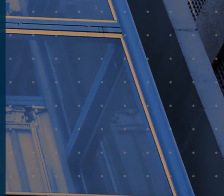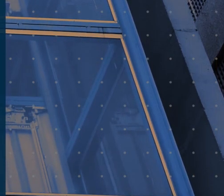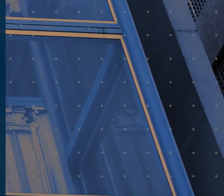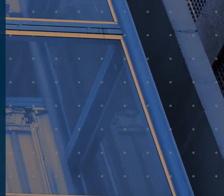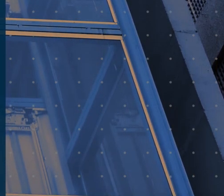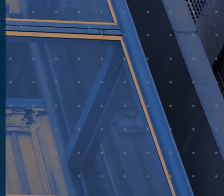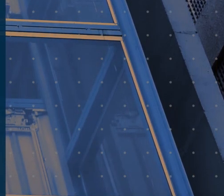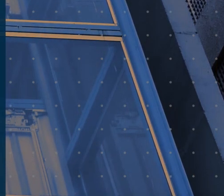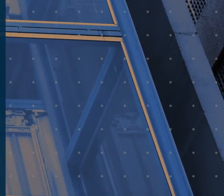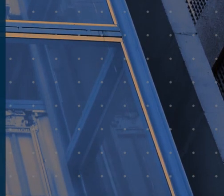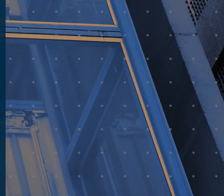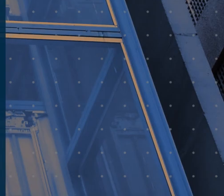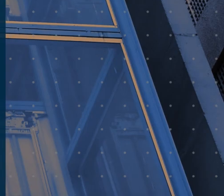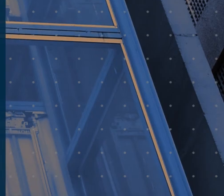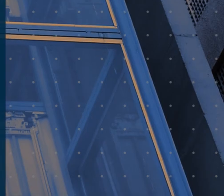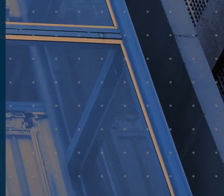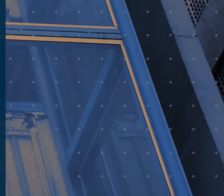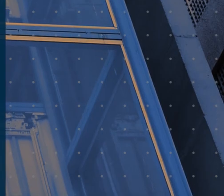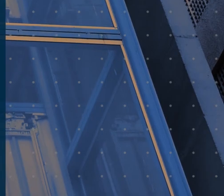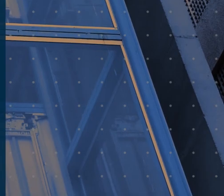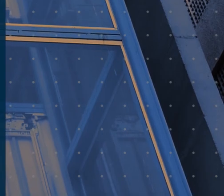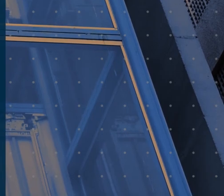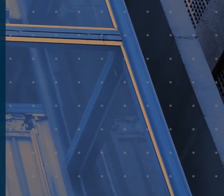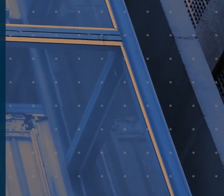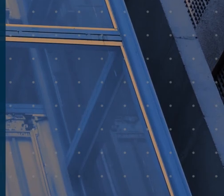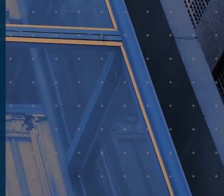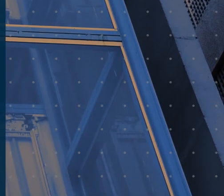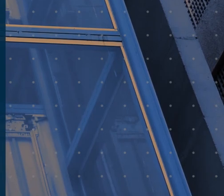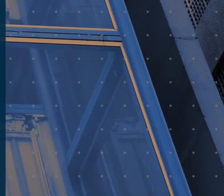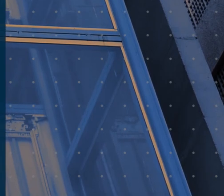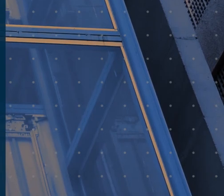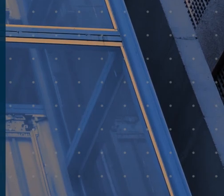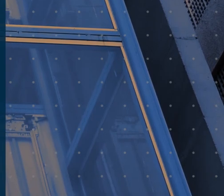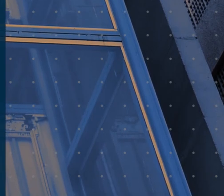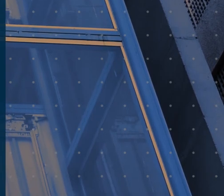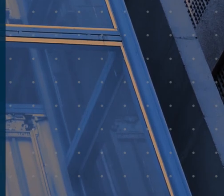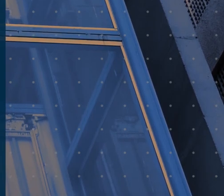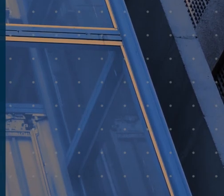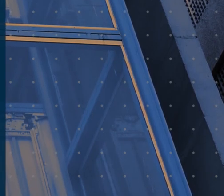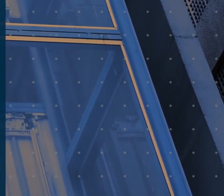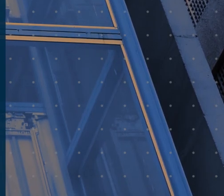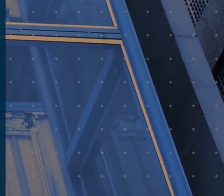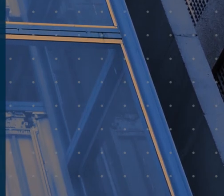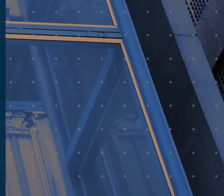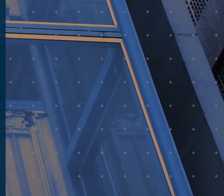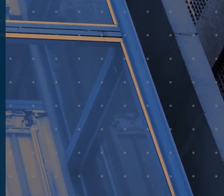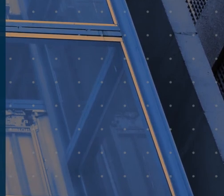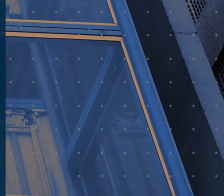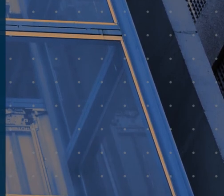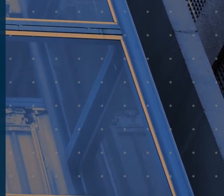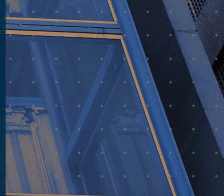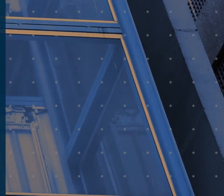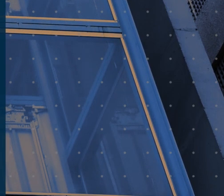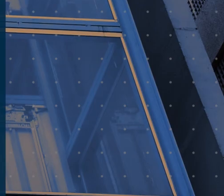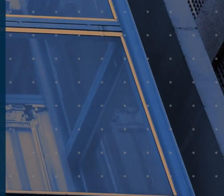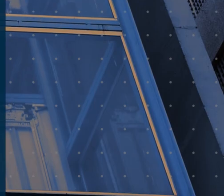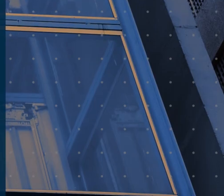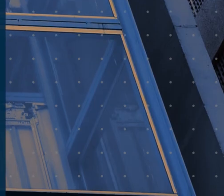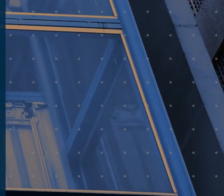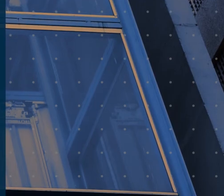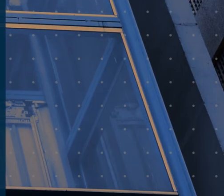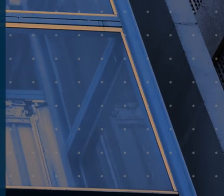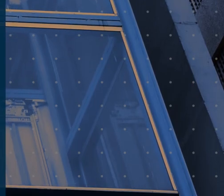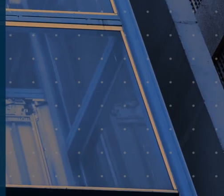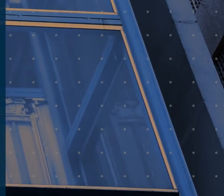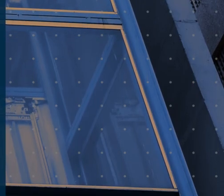de embalador, ajudante de lavador de automóvel, ajudante de obras, ajudante de pizzaiolo, analista de negócios, analista de recursos